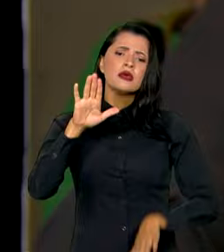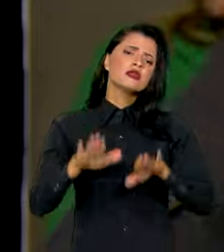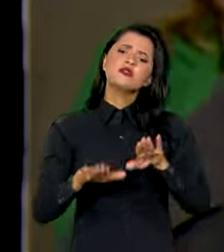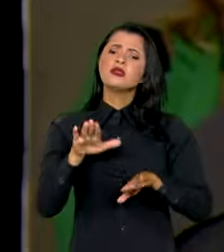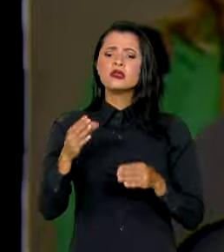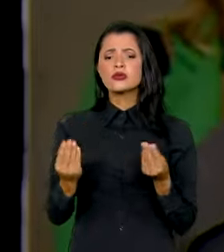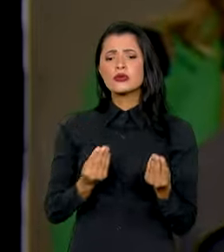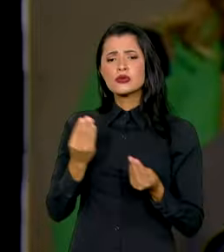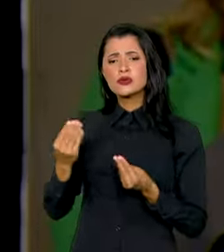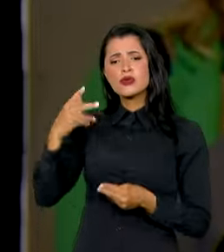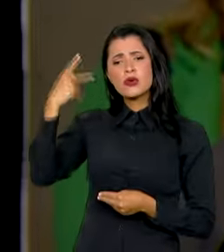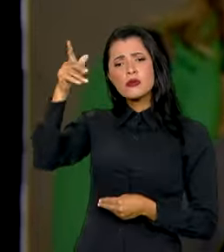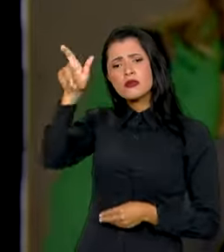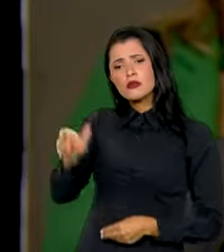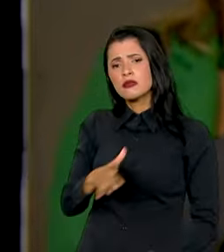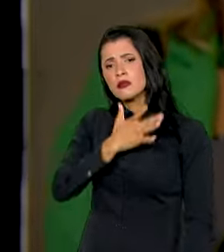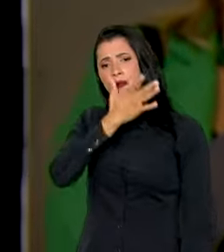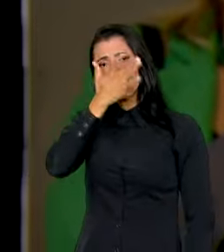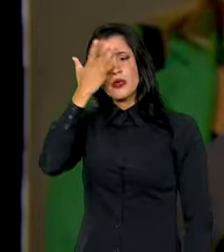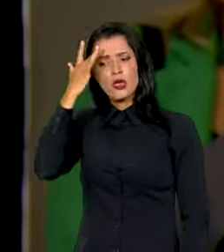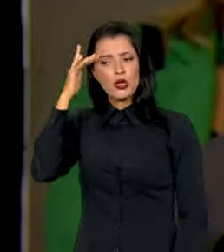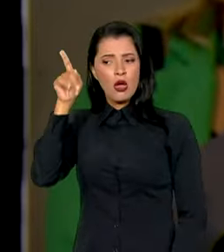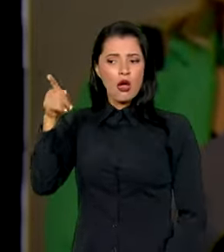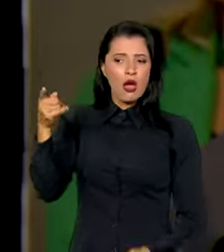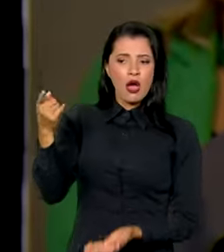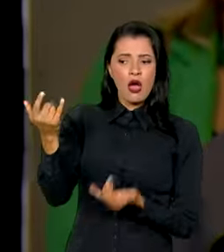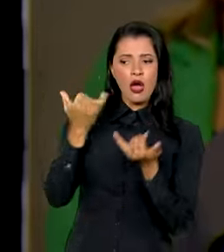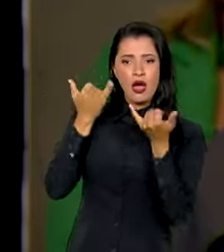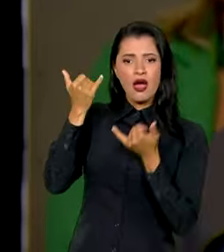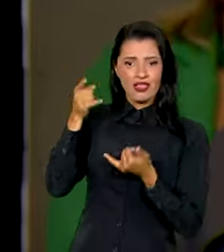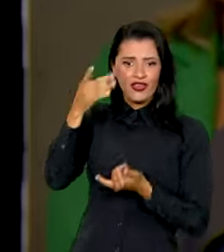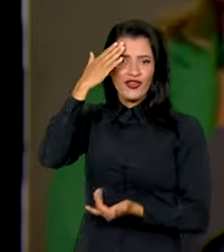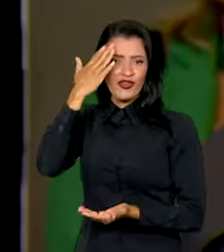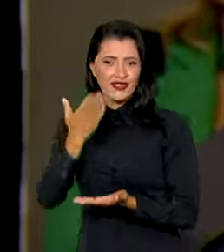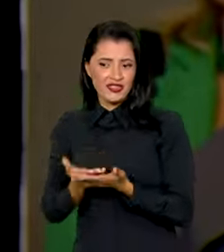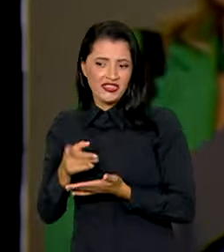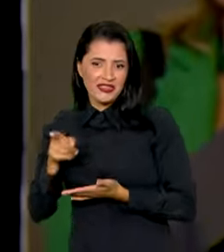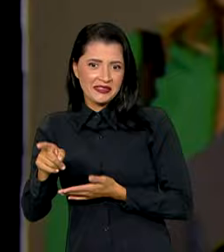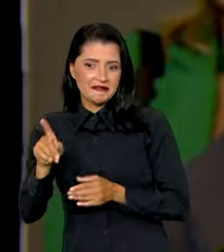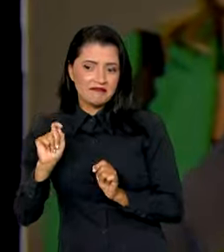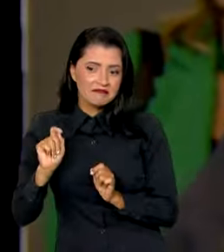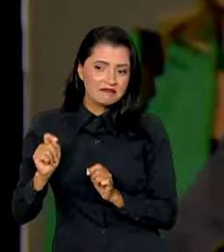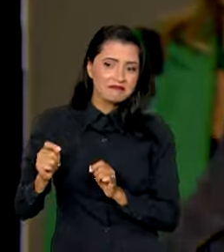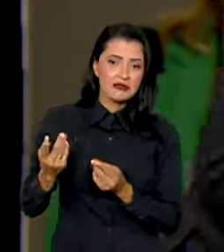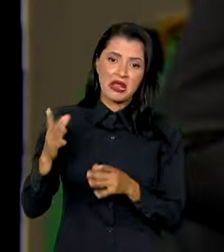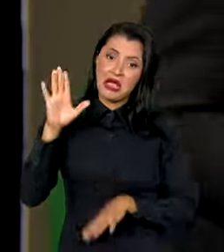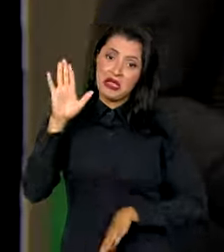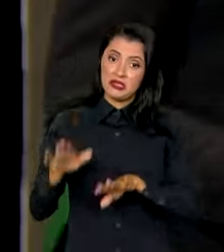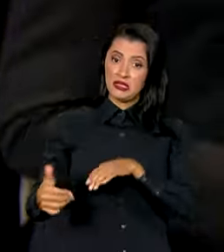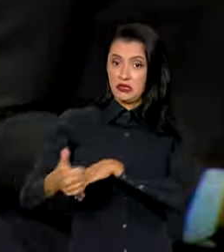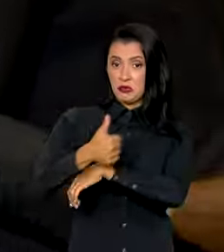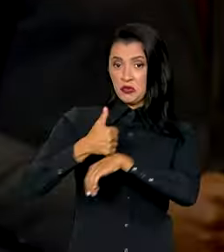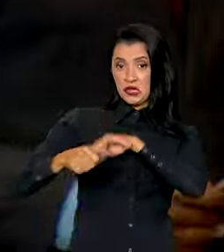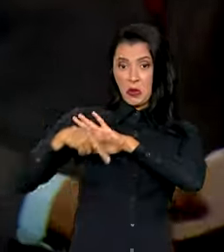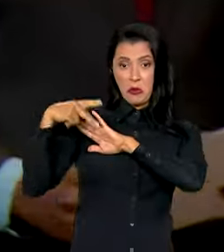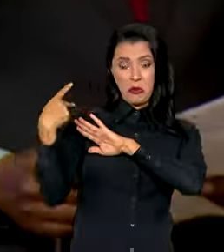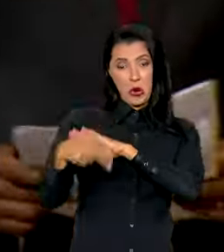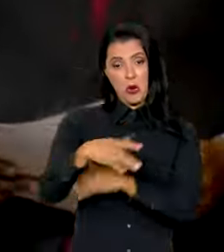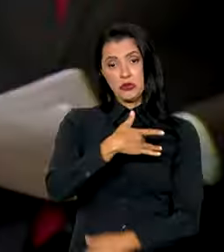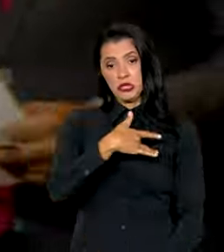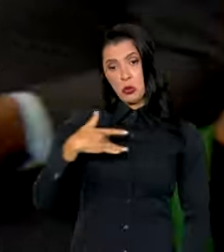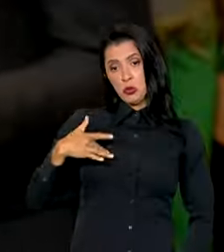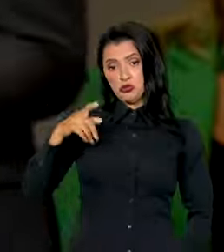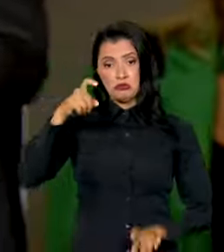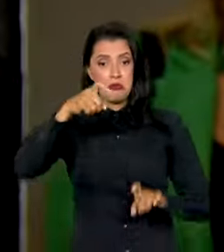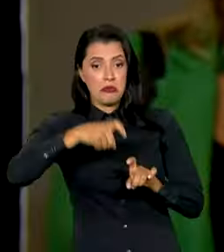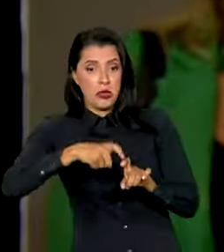vezes, daquelas pessoas que ela mais confia, né? Em alguns casos, é no profissional de saúde, seja